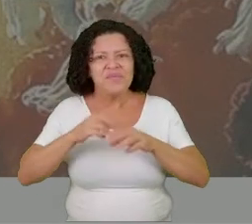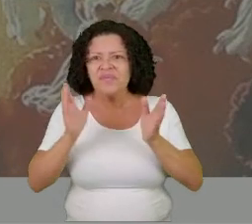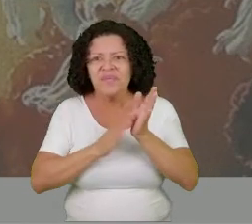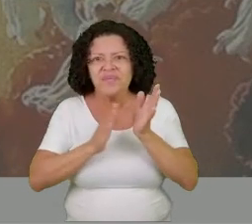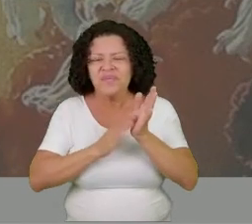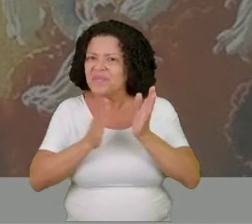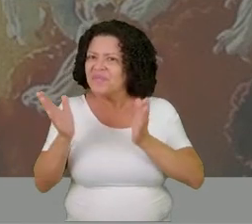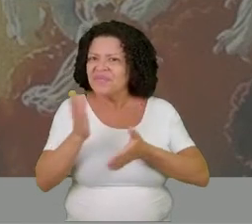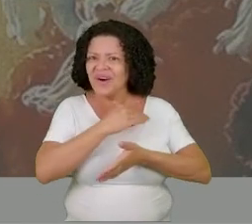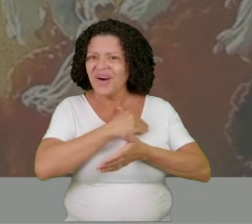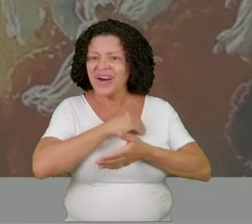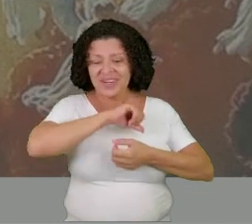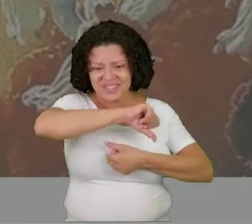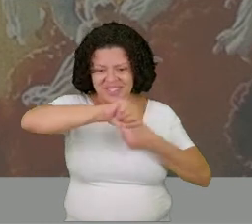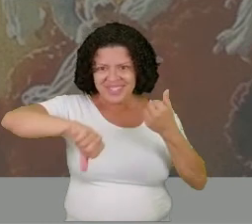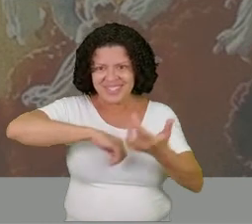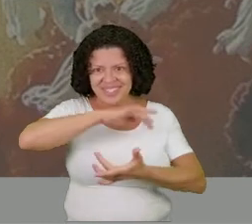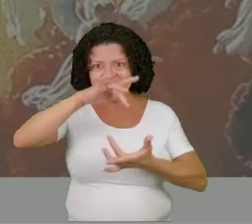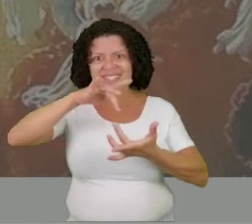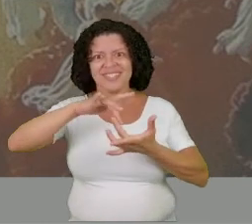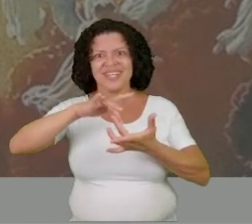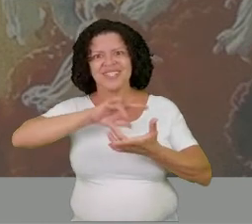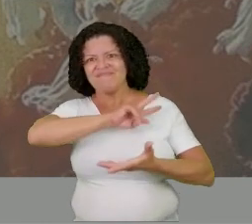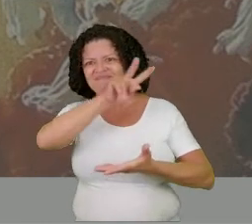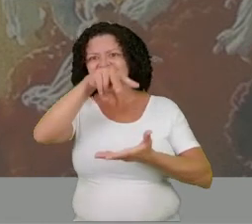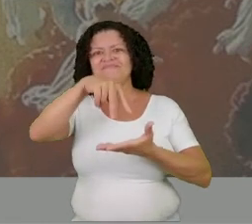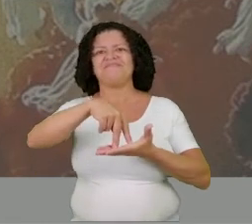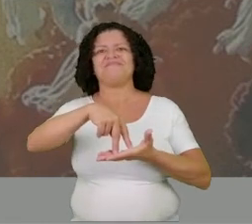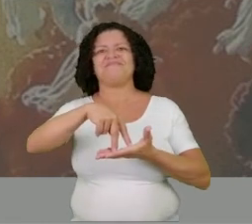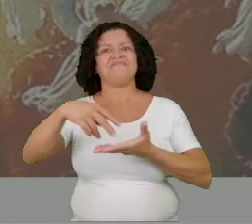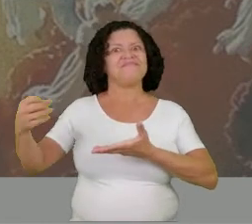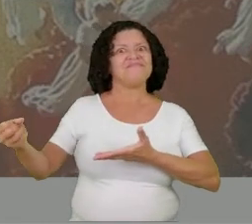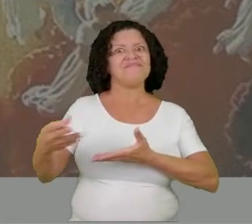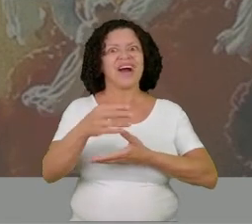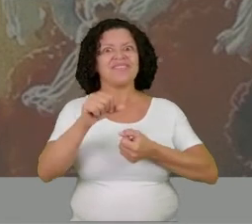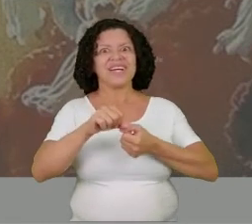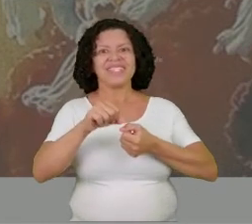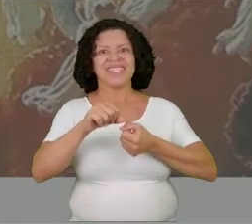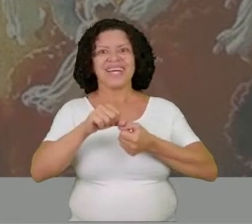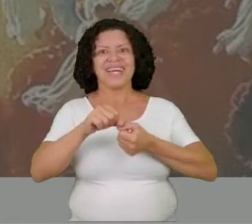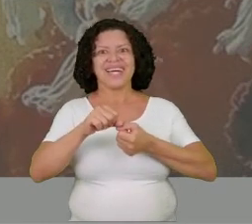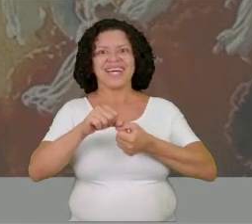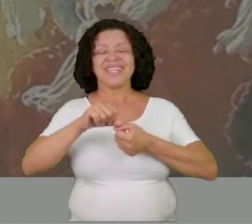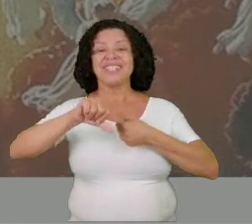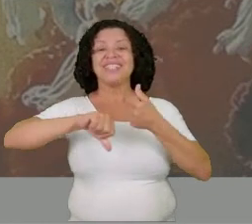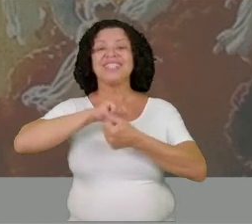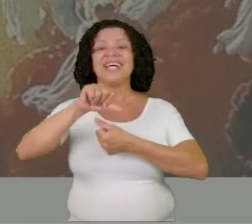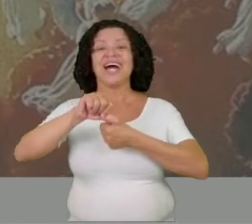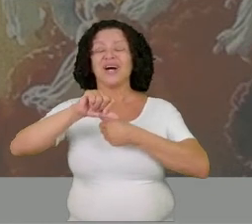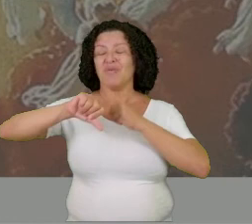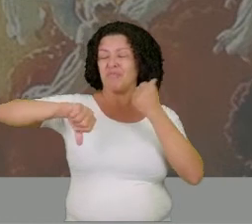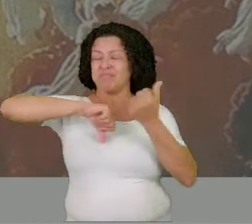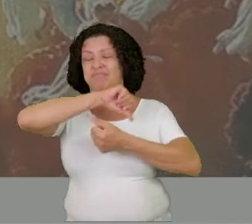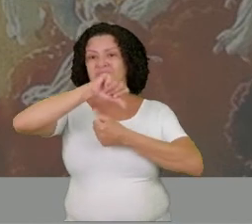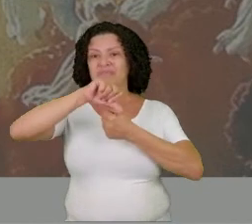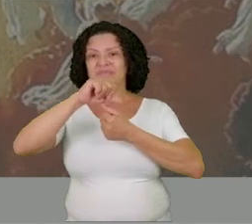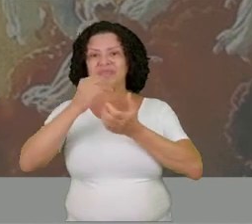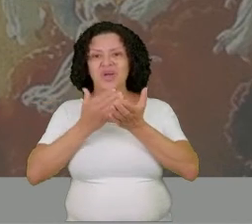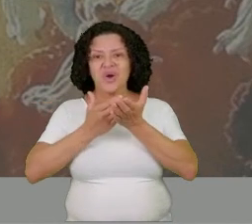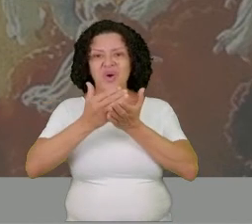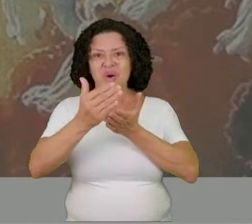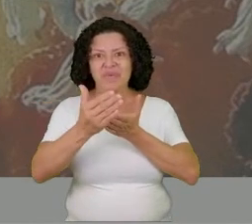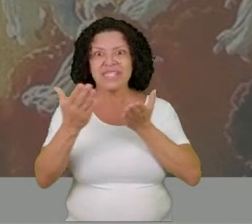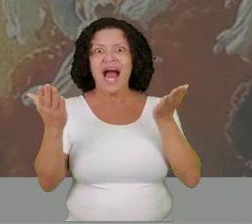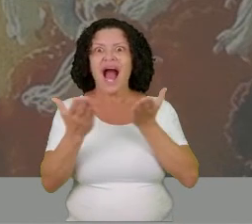ainda estamos encarnados. Então, ainda há tempo de dar a volta por cima, né? De virar a nossa vida